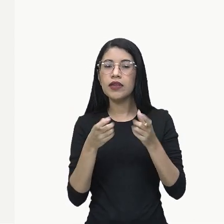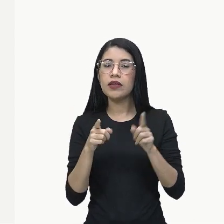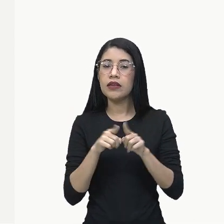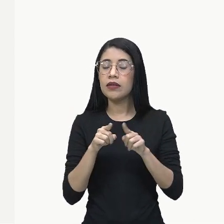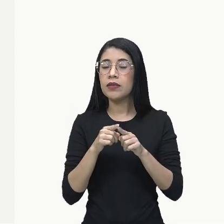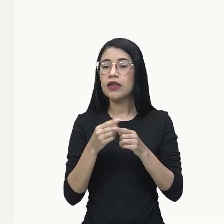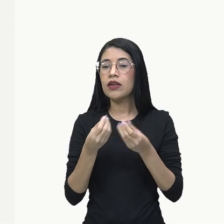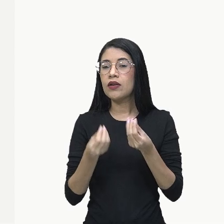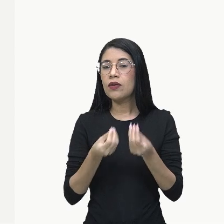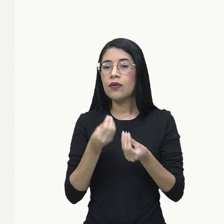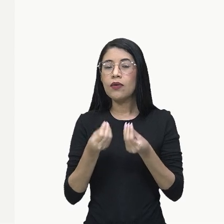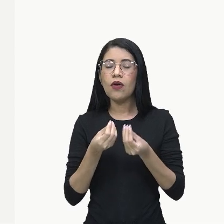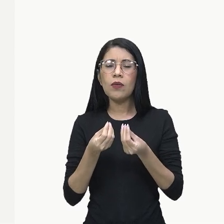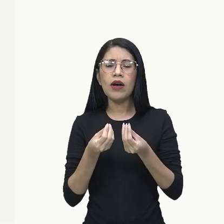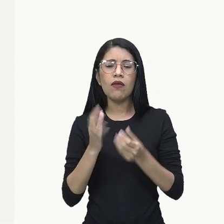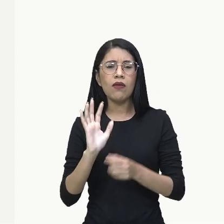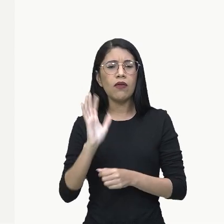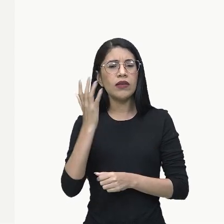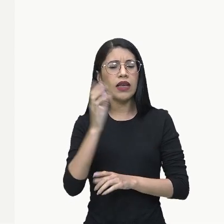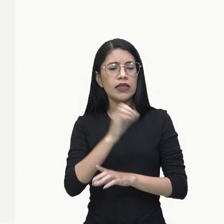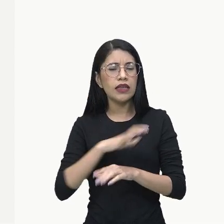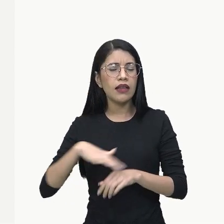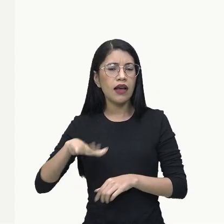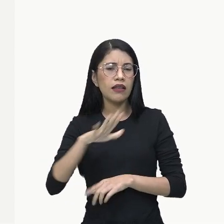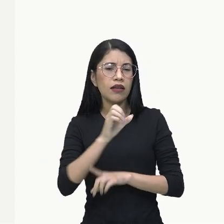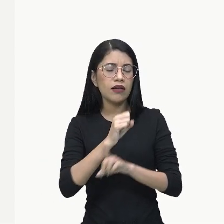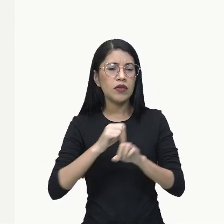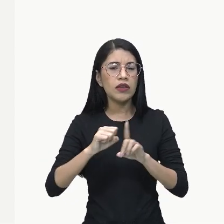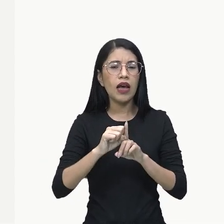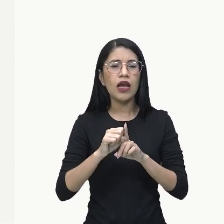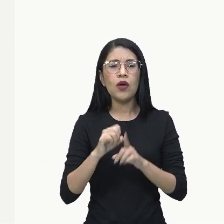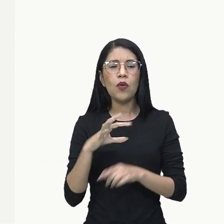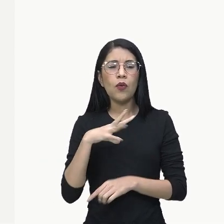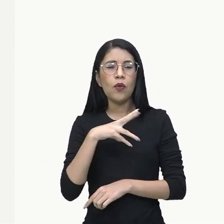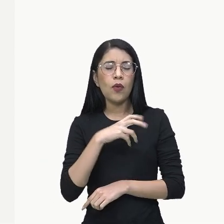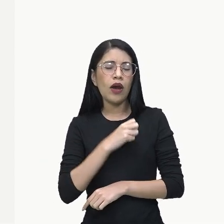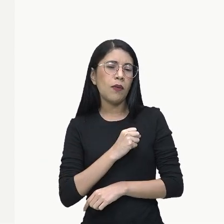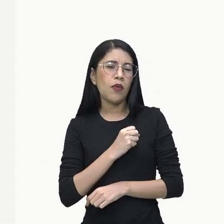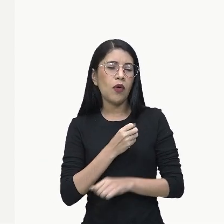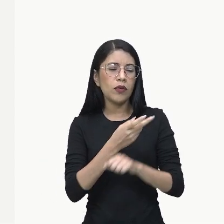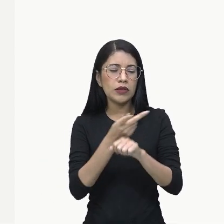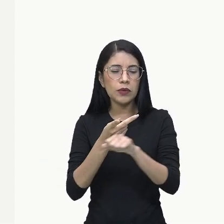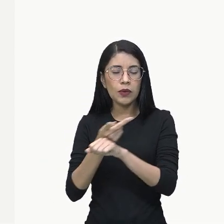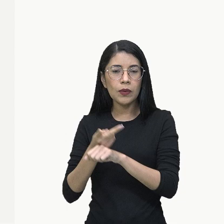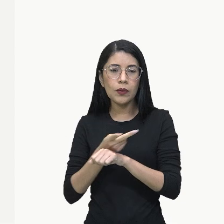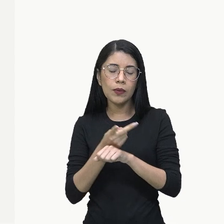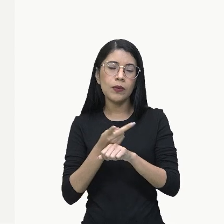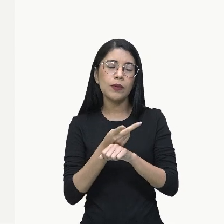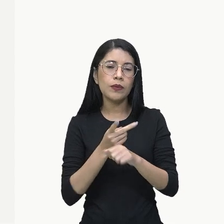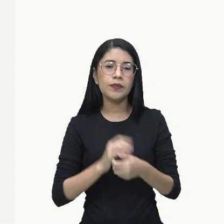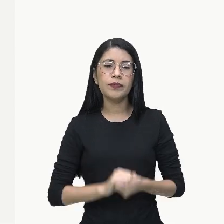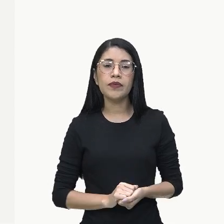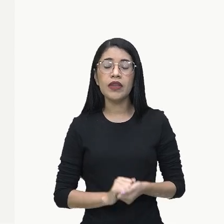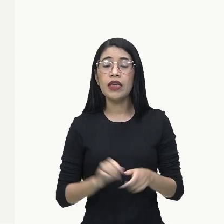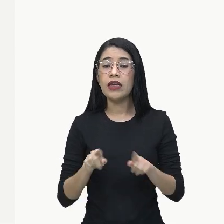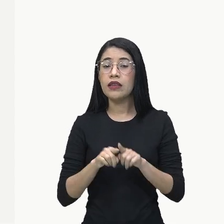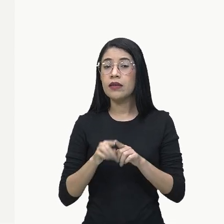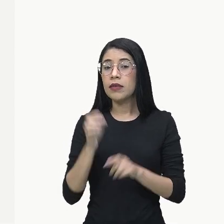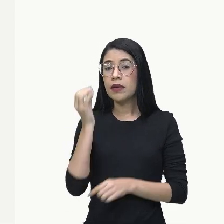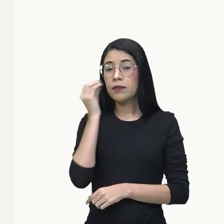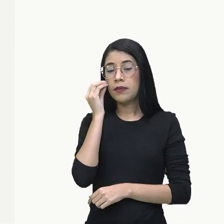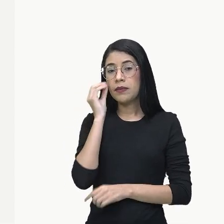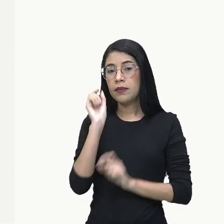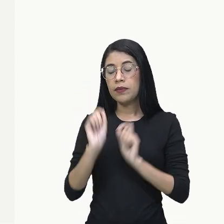vendo as dinâmicas sociais desses homens em busca de amores ali, não é? E observando